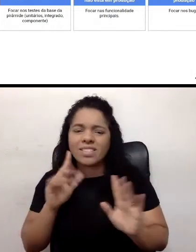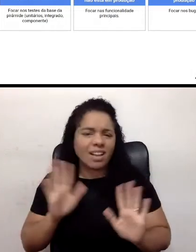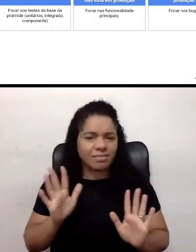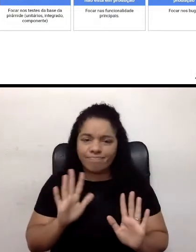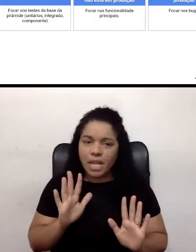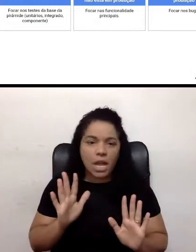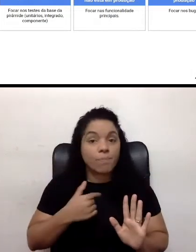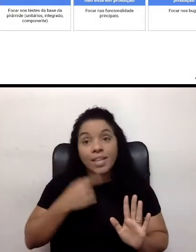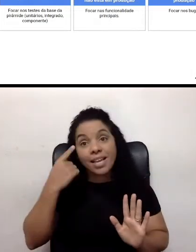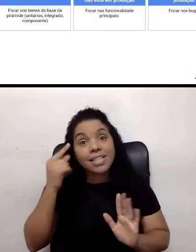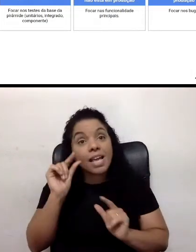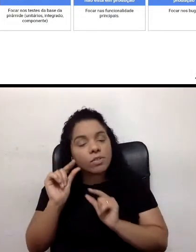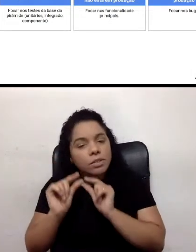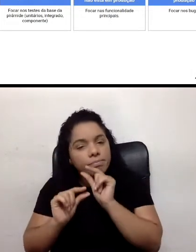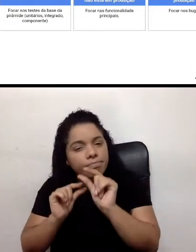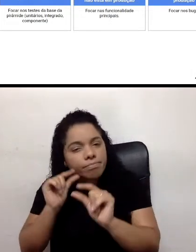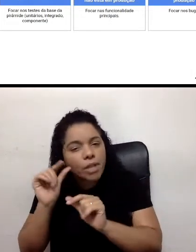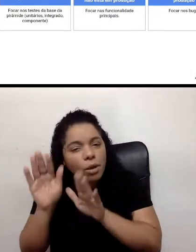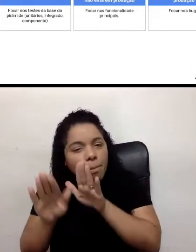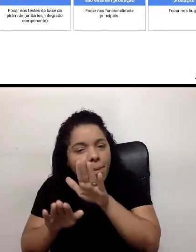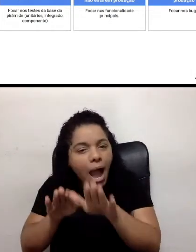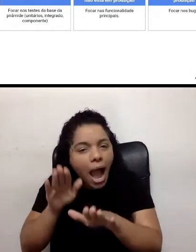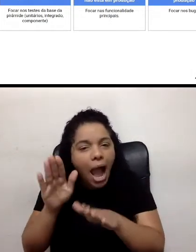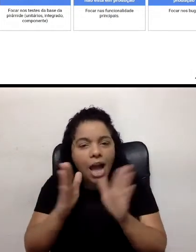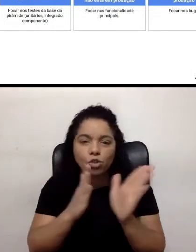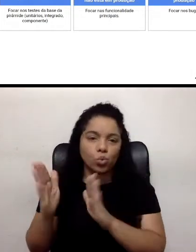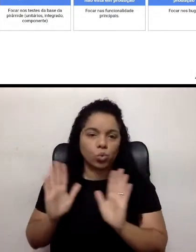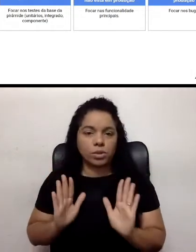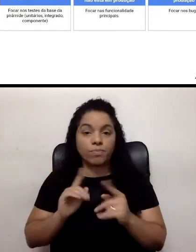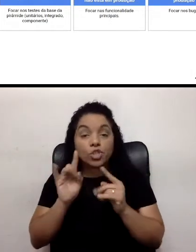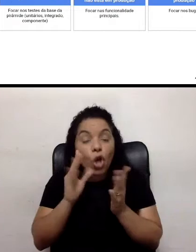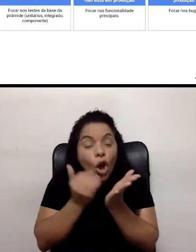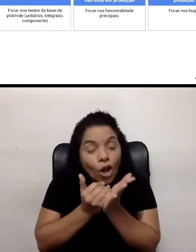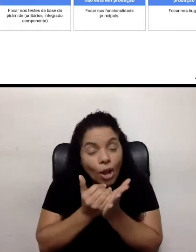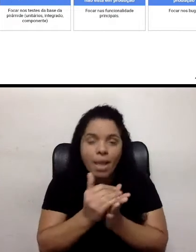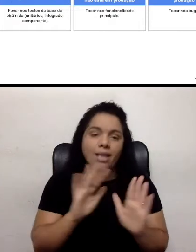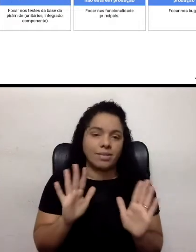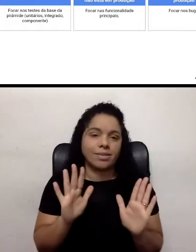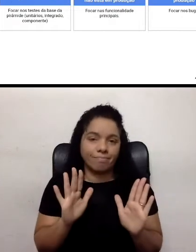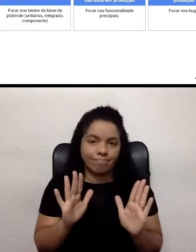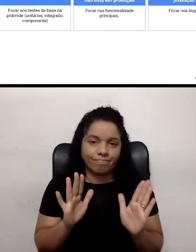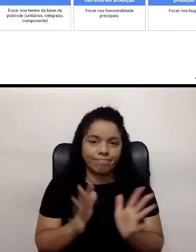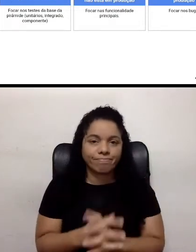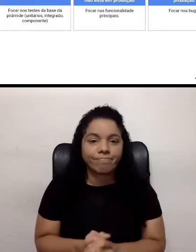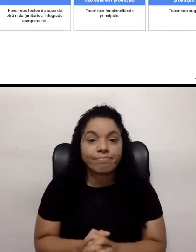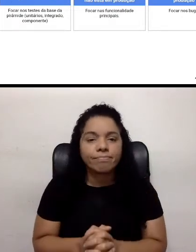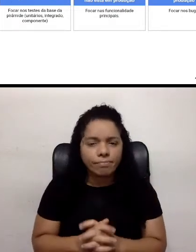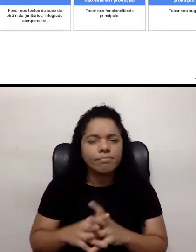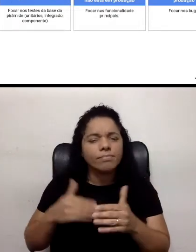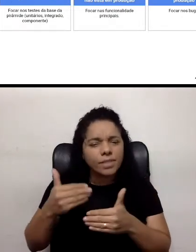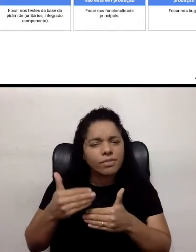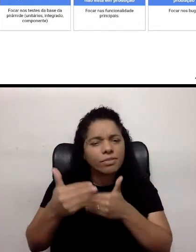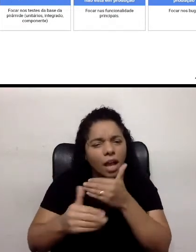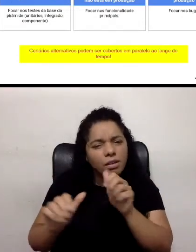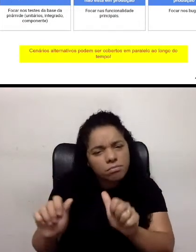A ideia é você ir por passos. Só começa. E vai